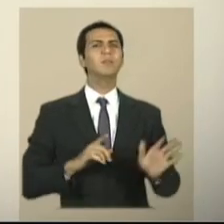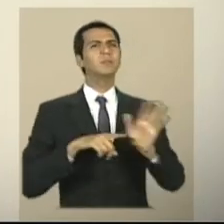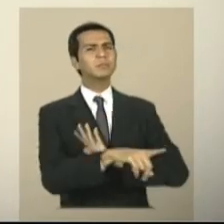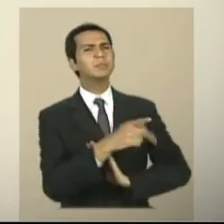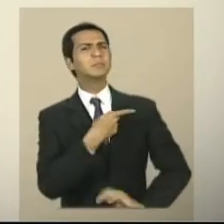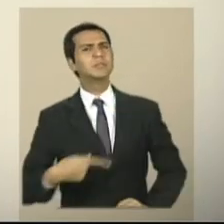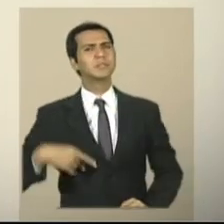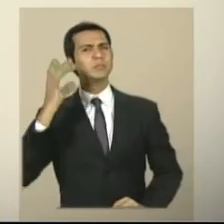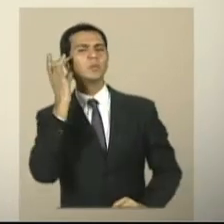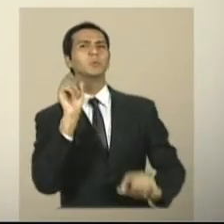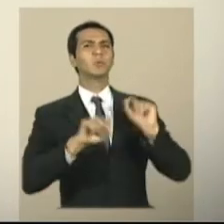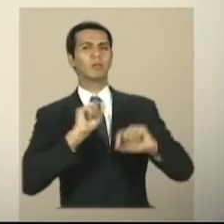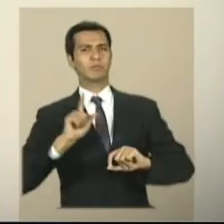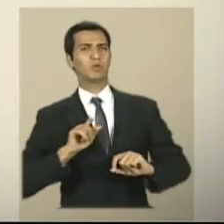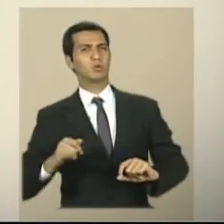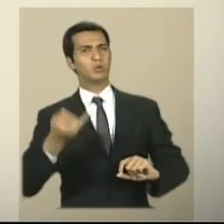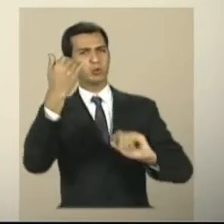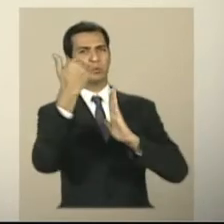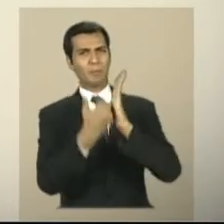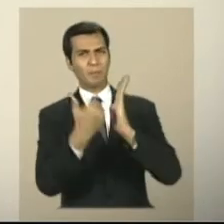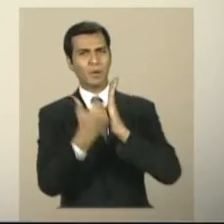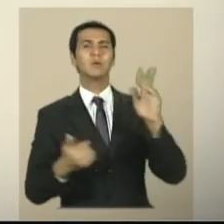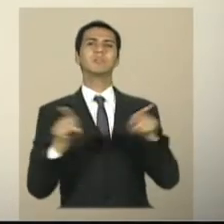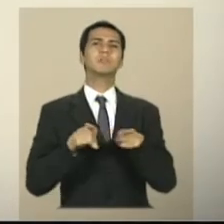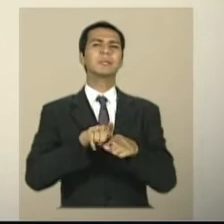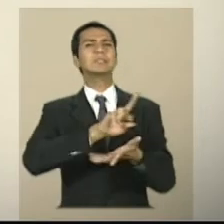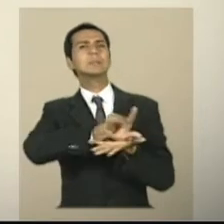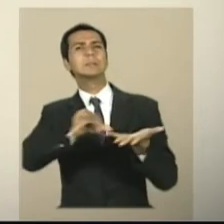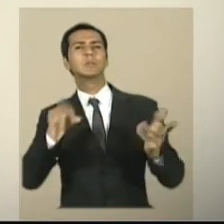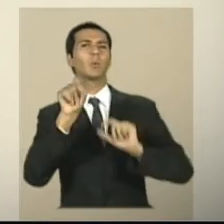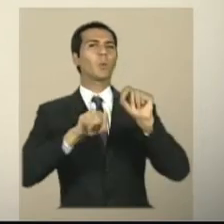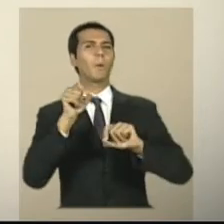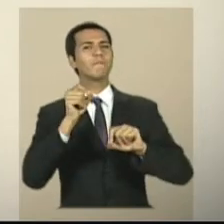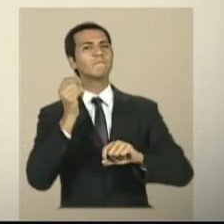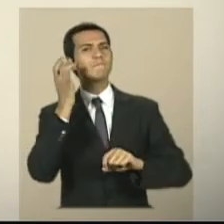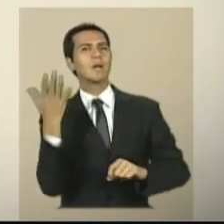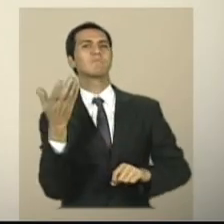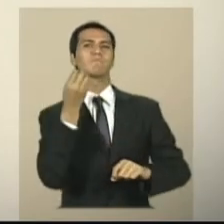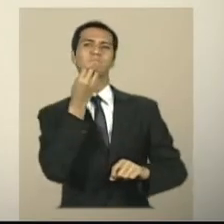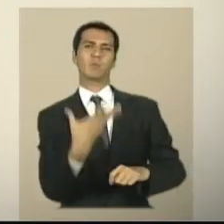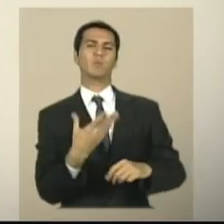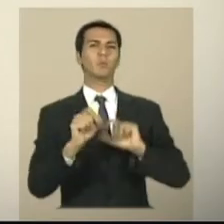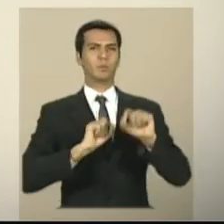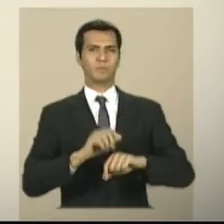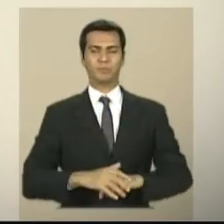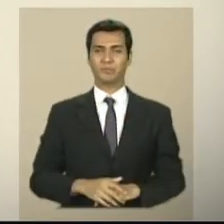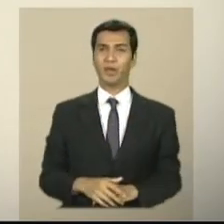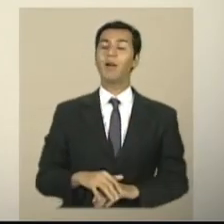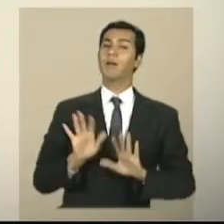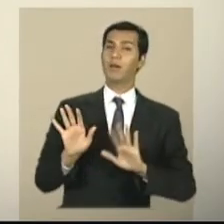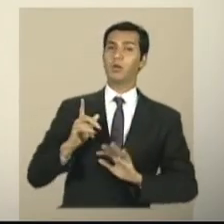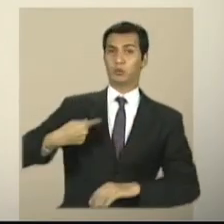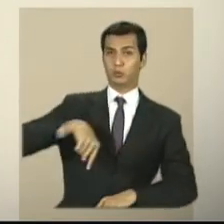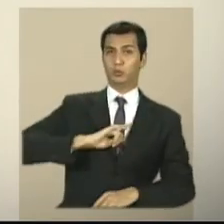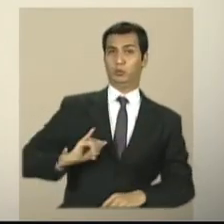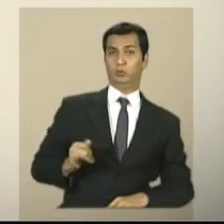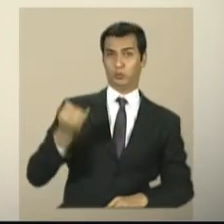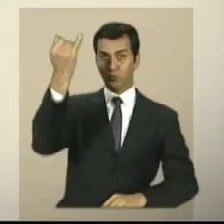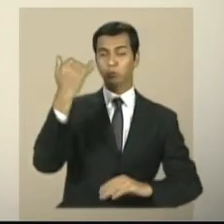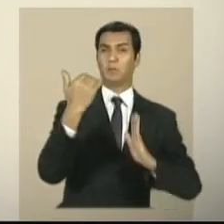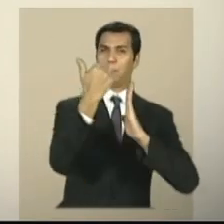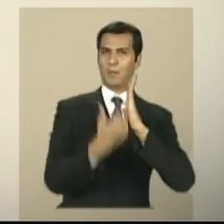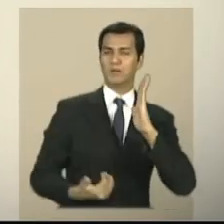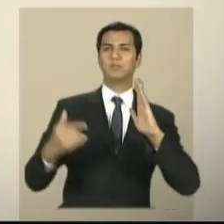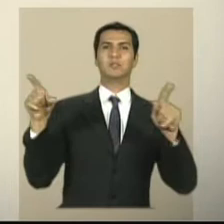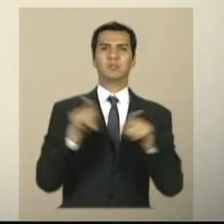baixos do mercado Quais são as outras facilidades do crescer além dos juros nós baixamos também a partida de abertura